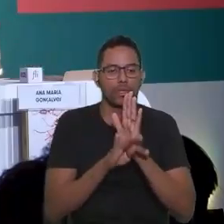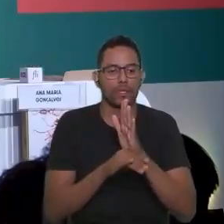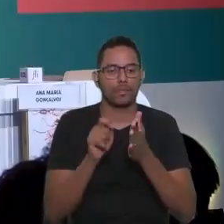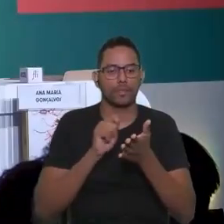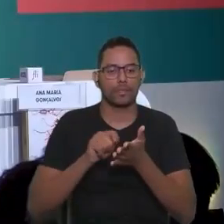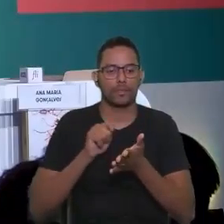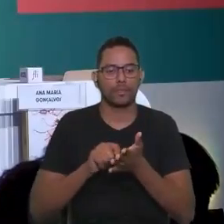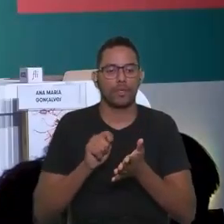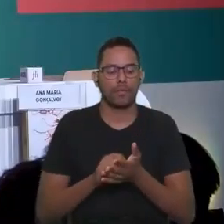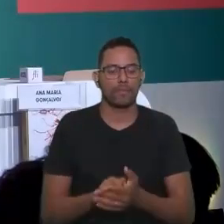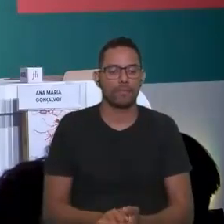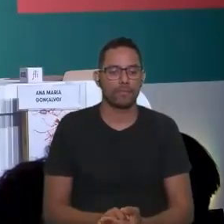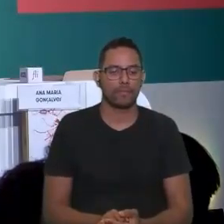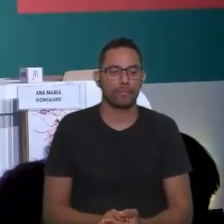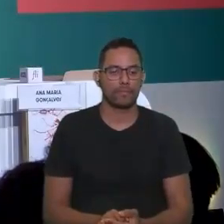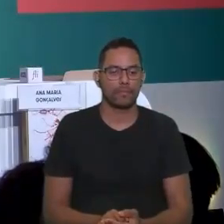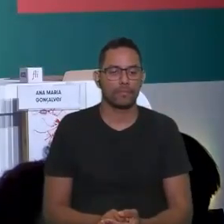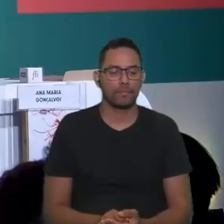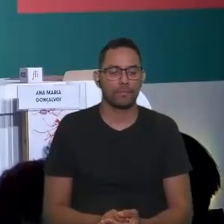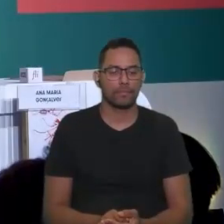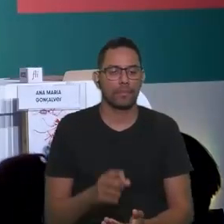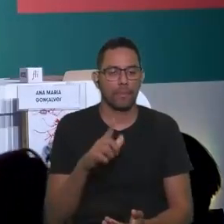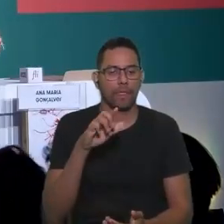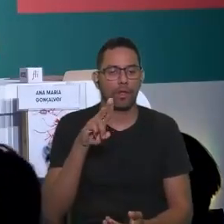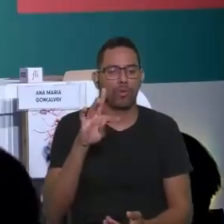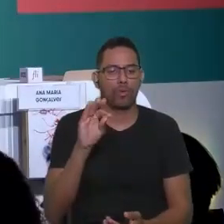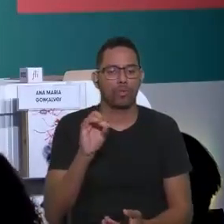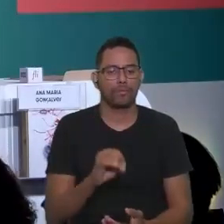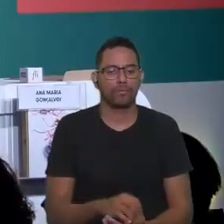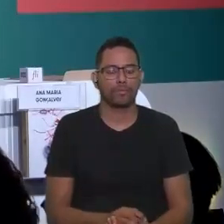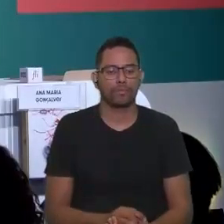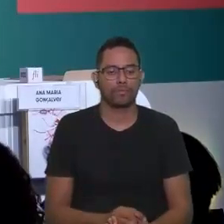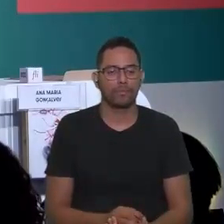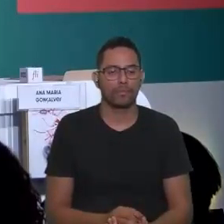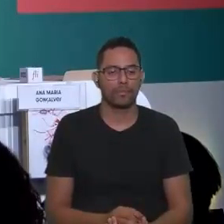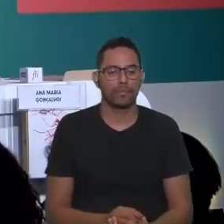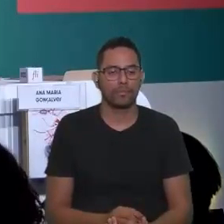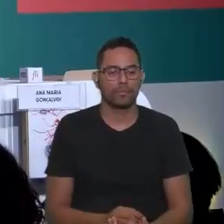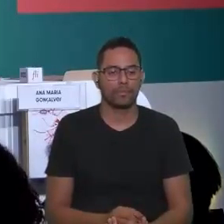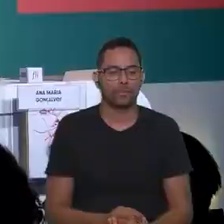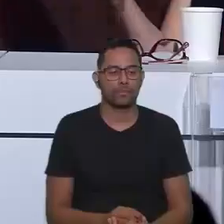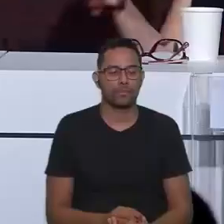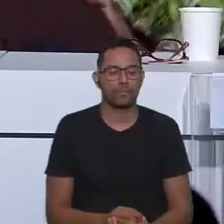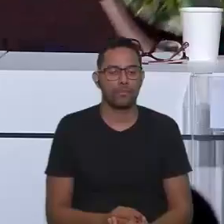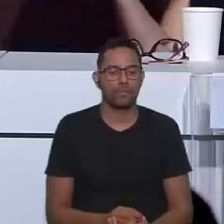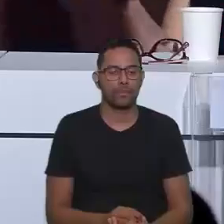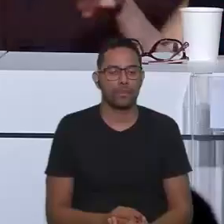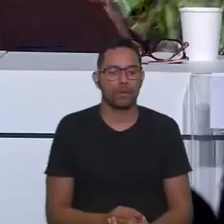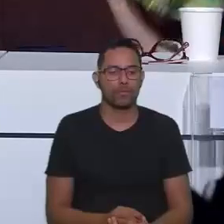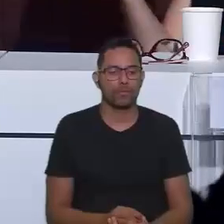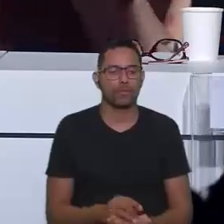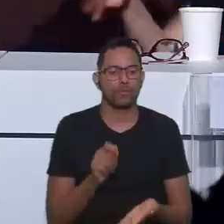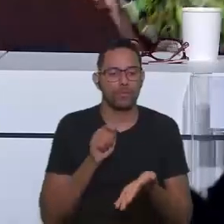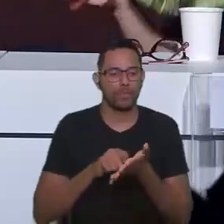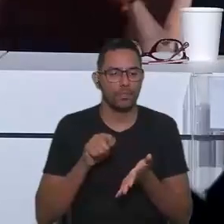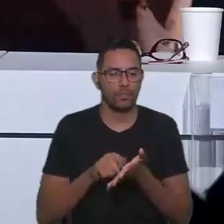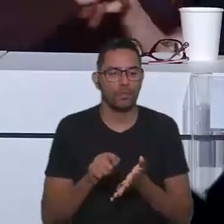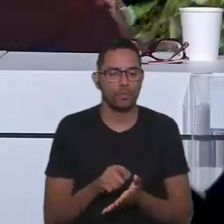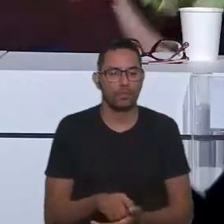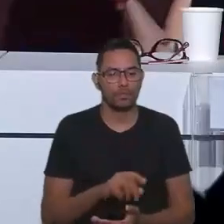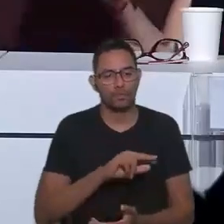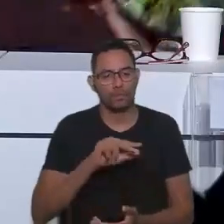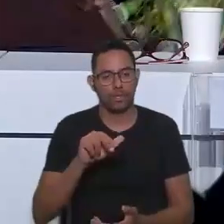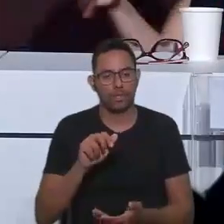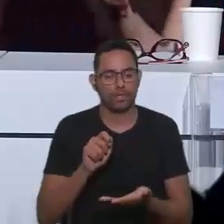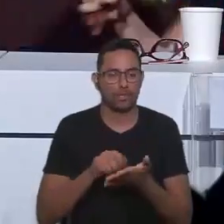fui escrevendo nesse processo de luto e não era minha intenção escrever, não